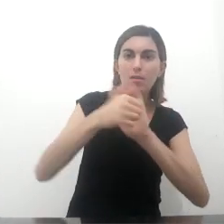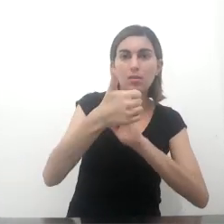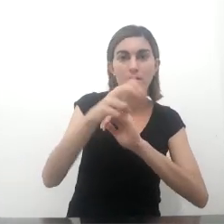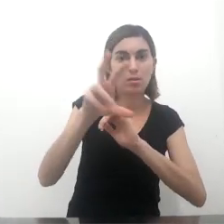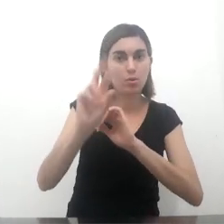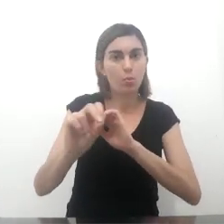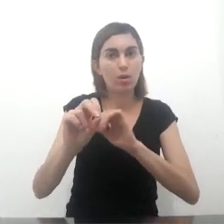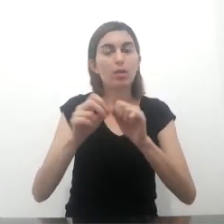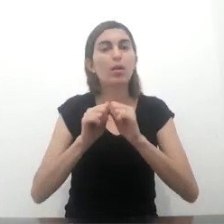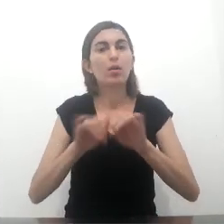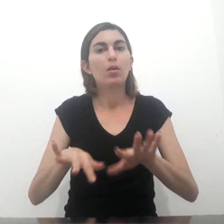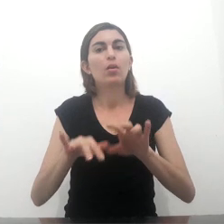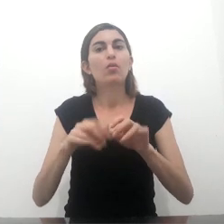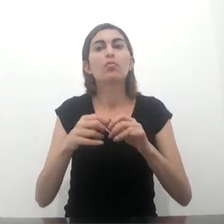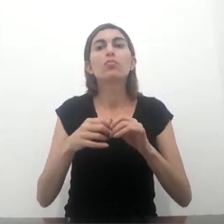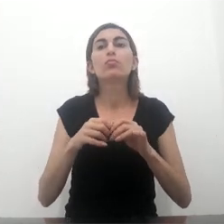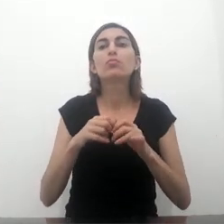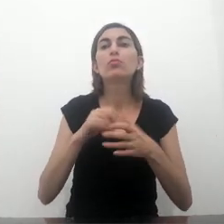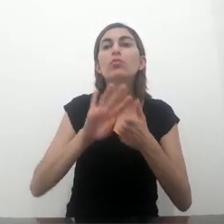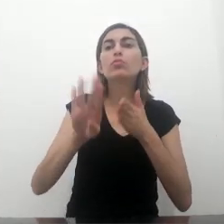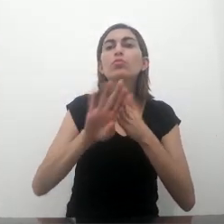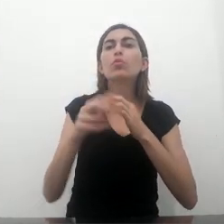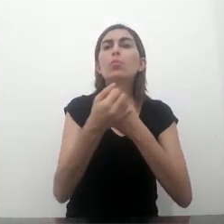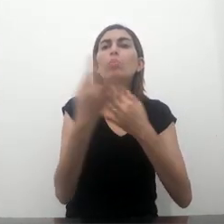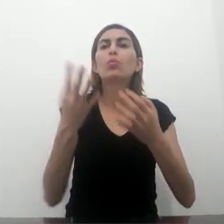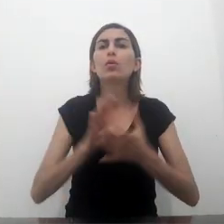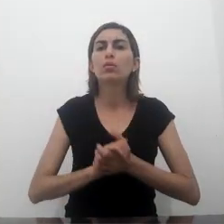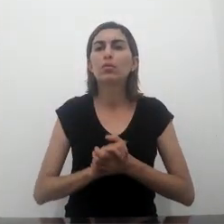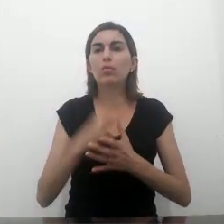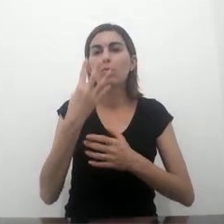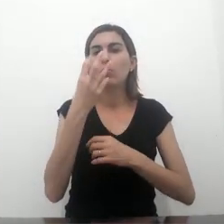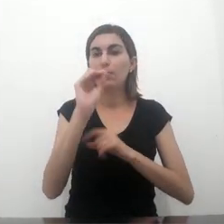110 menos 150 ficou quanto?